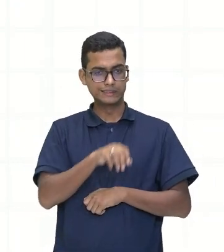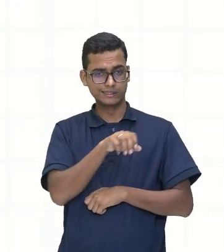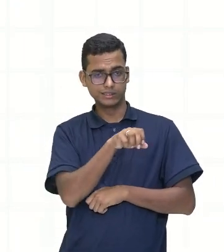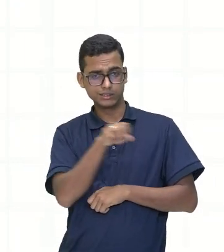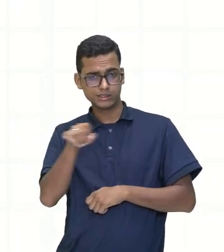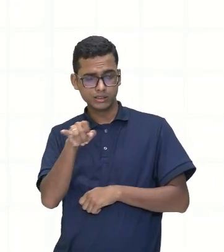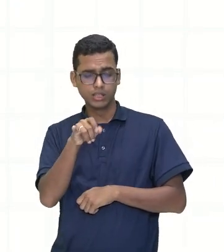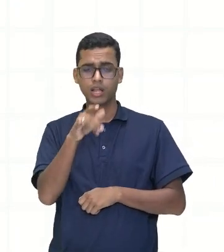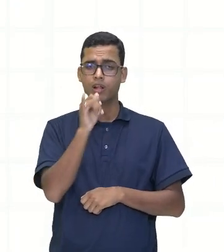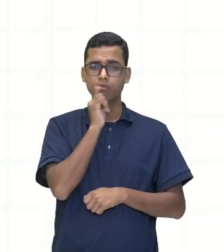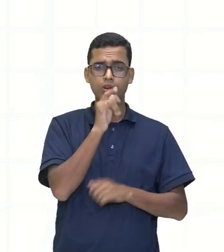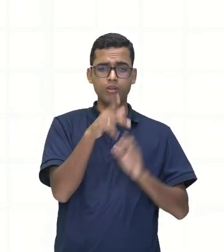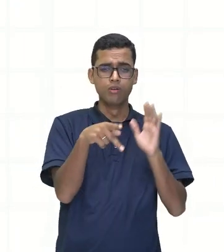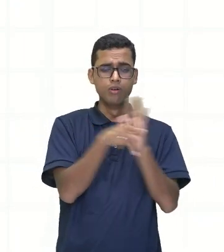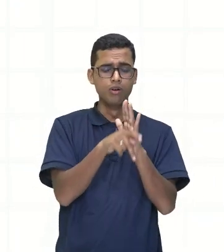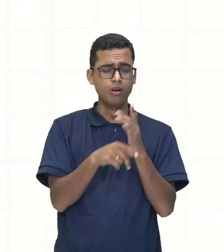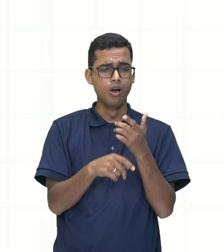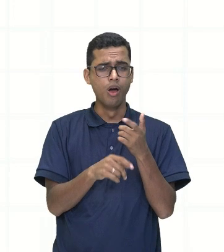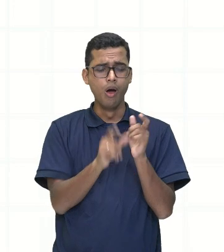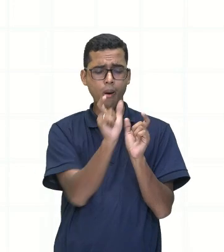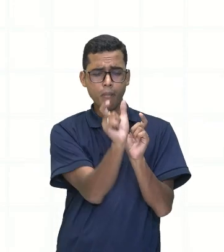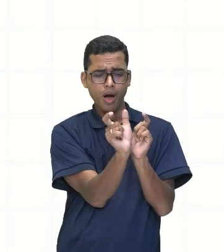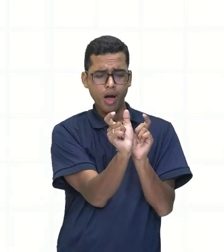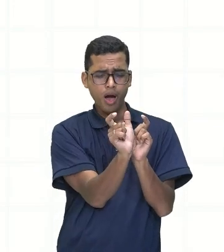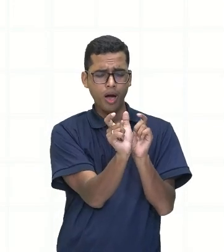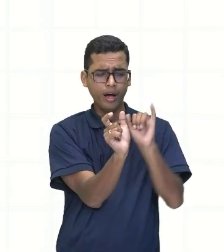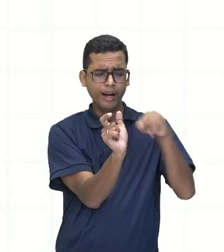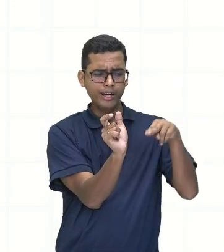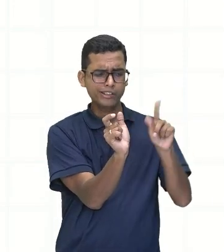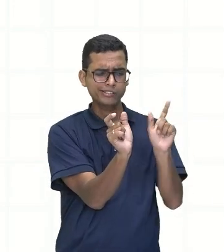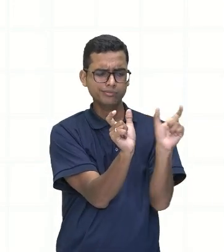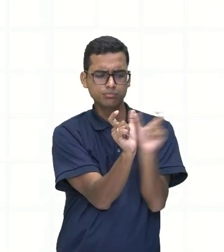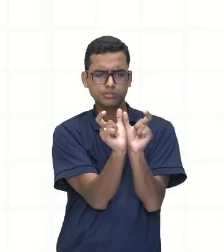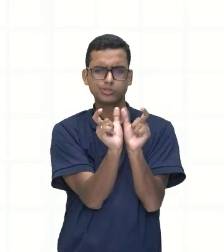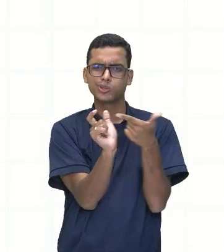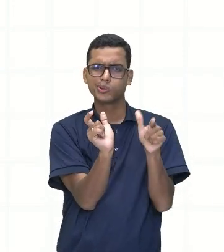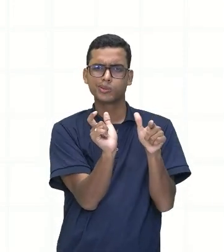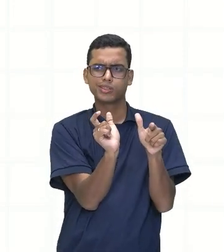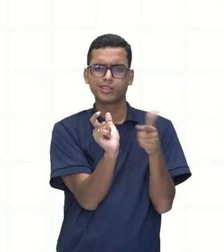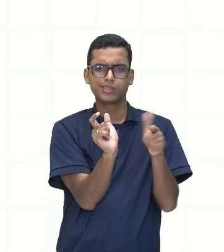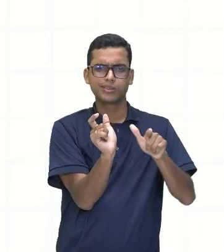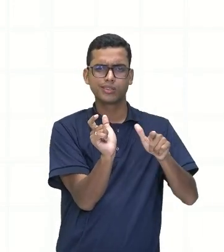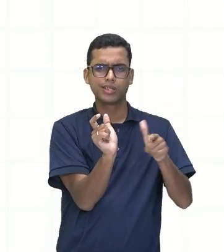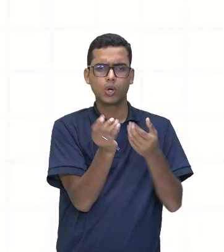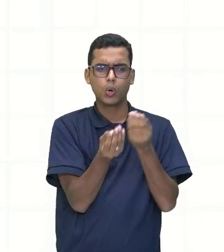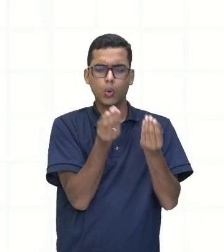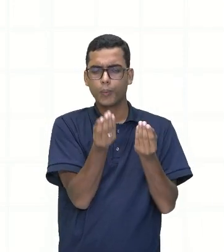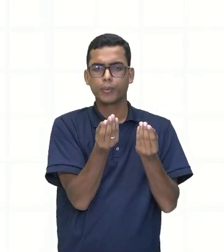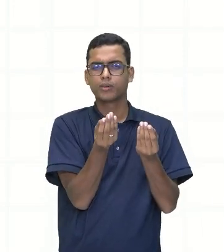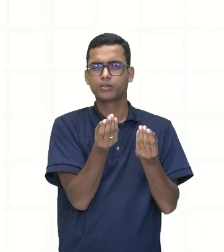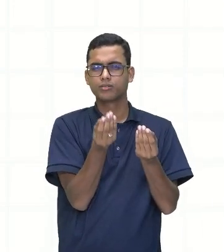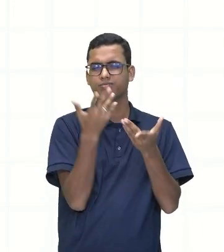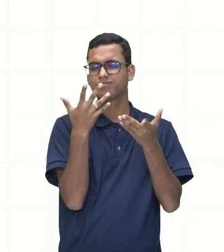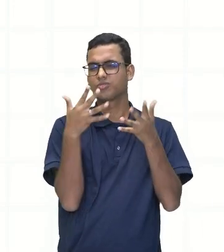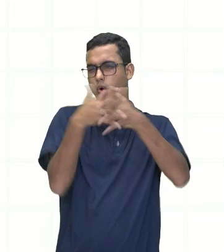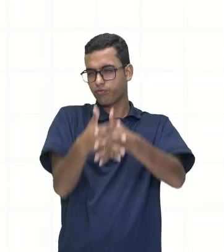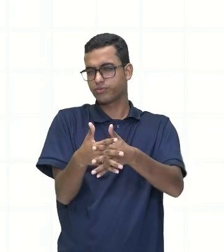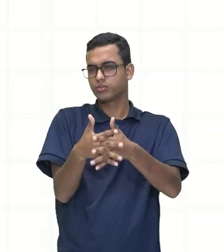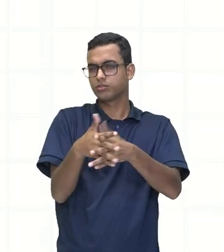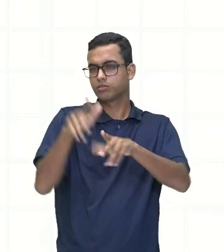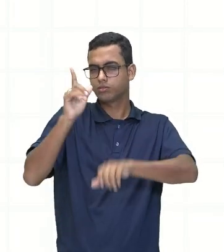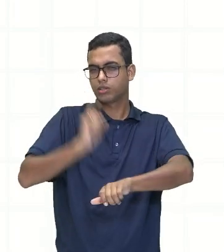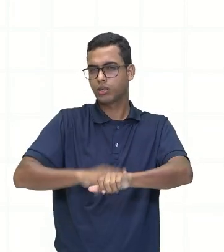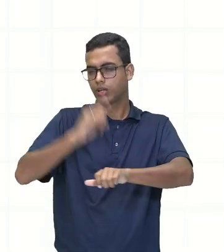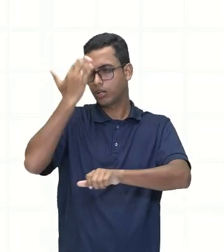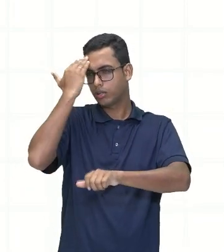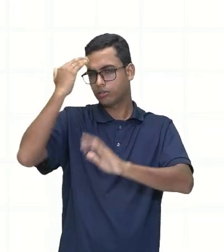dormir. Não posso, né? Eu tenho que colocar o ing para dar essa ideia de gerúndio. Carlos estava o quê?